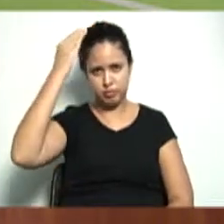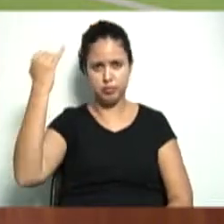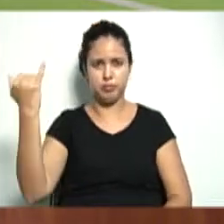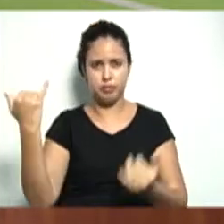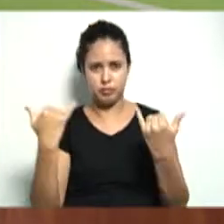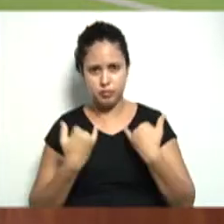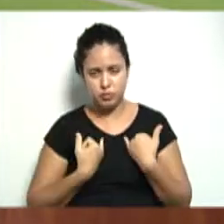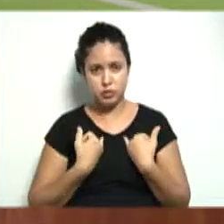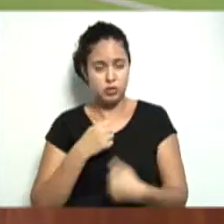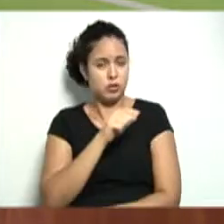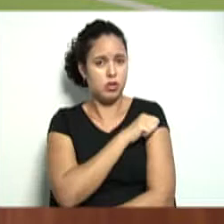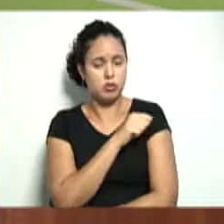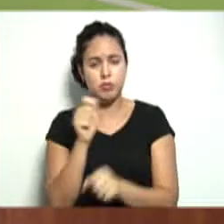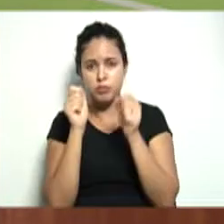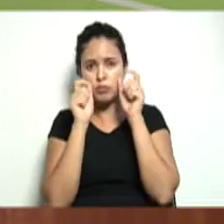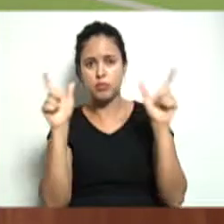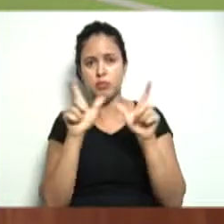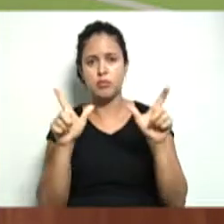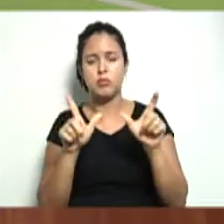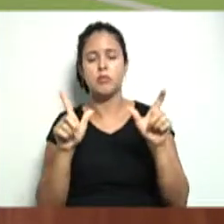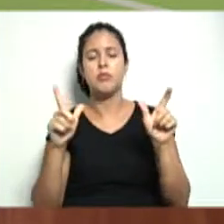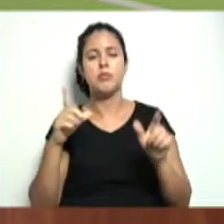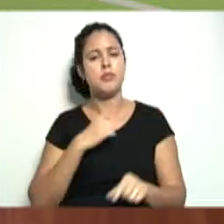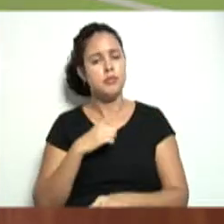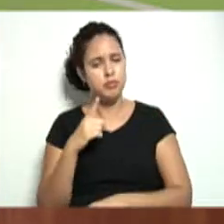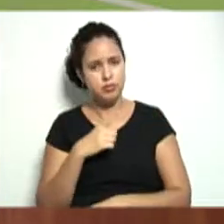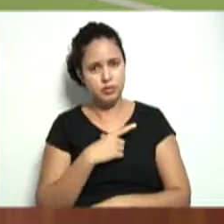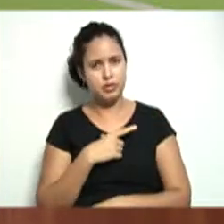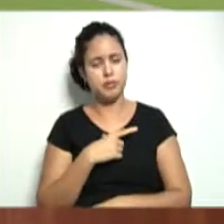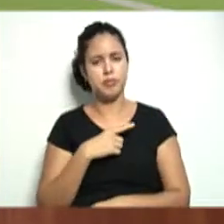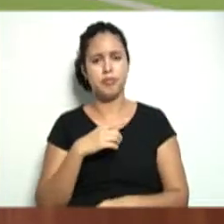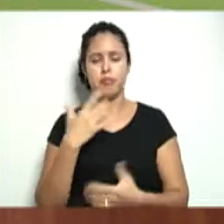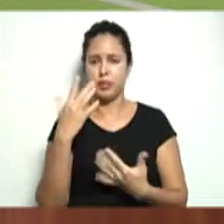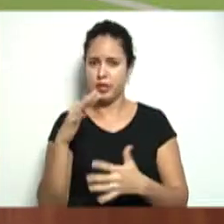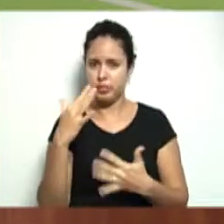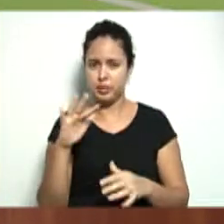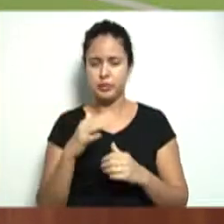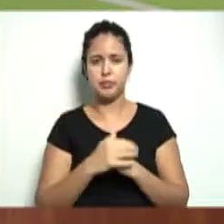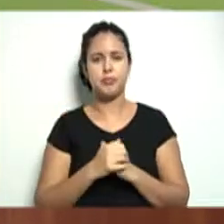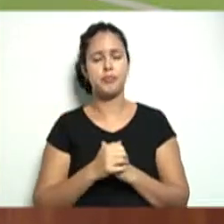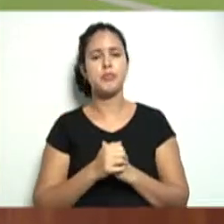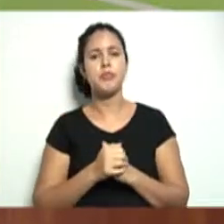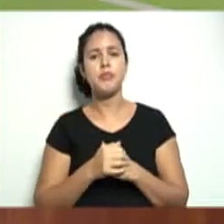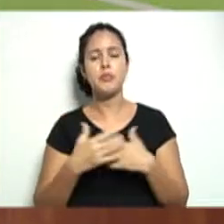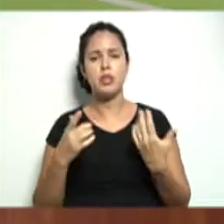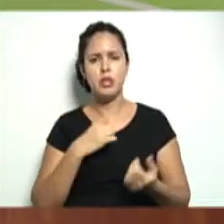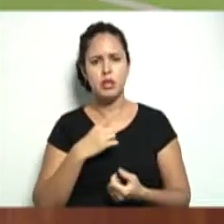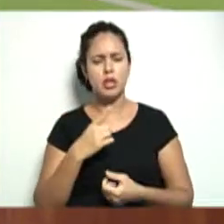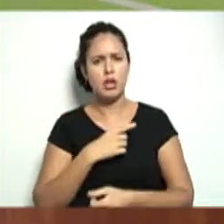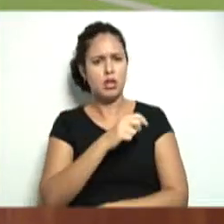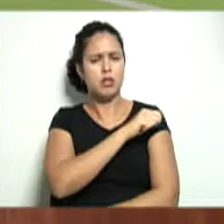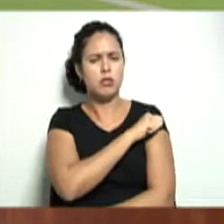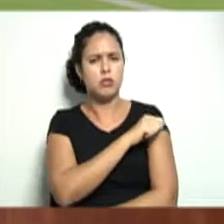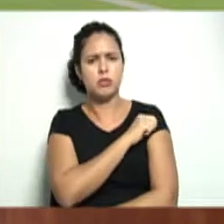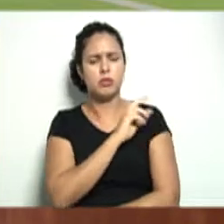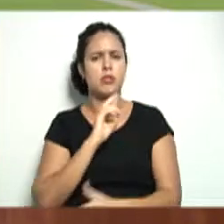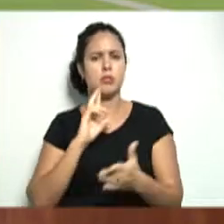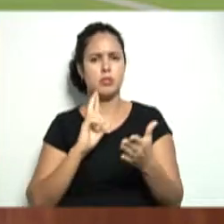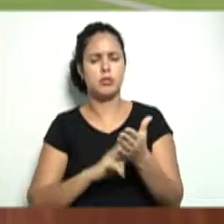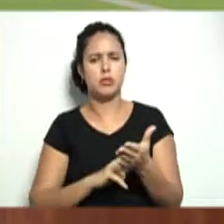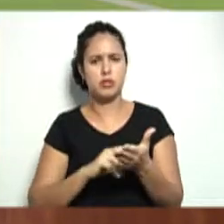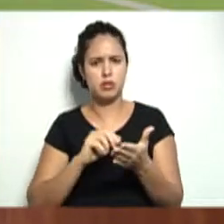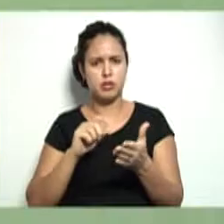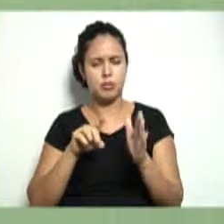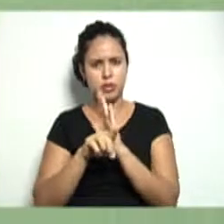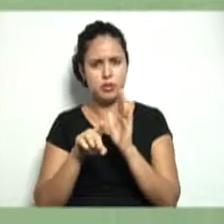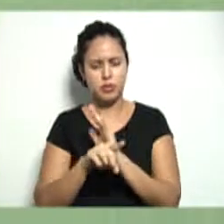para vocês e parabéns para todos os outros que já responderam as questões. Agora sim, já tem gente respondendo a questão 2.